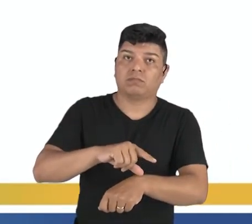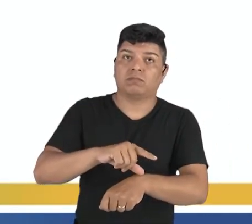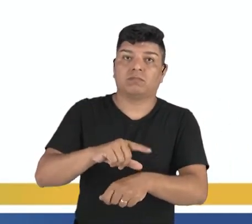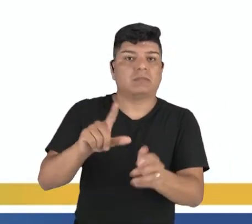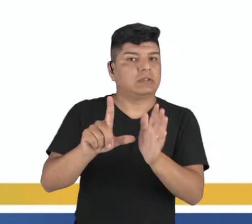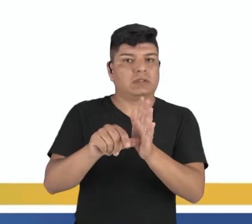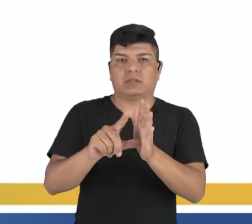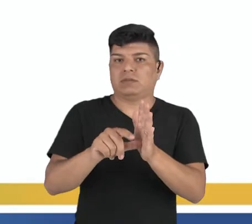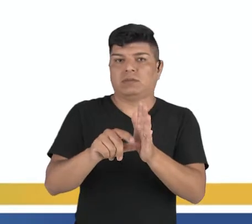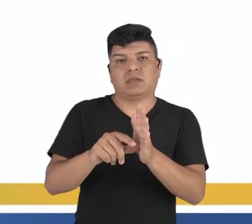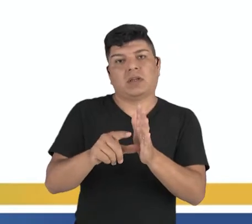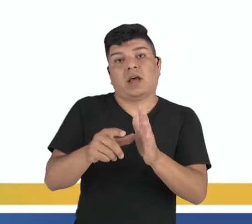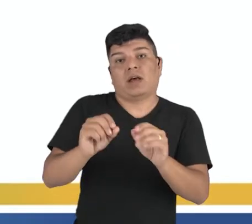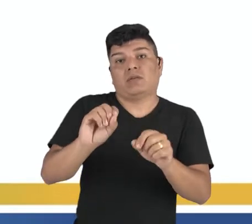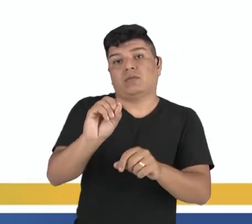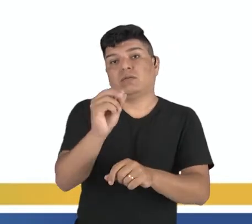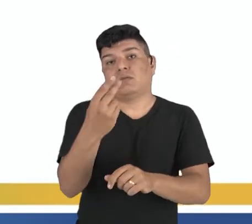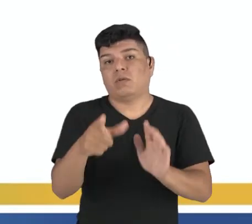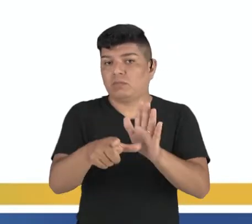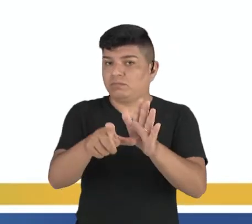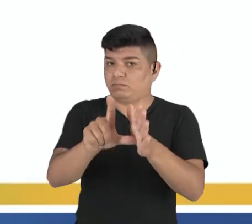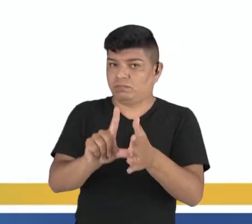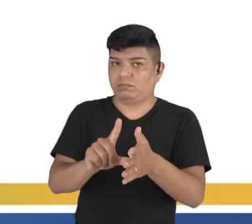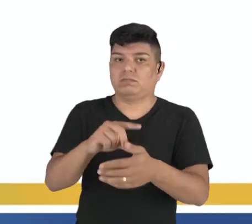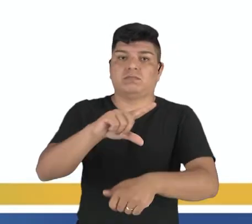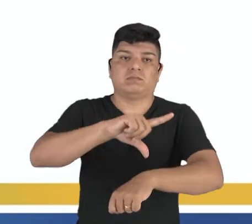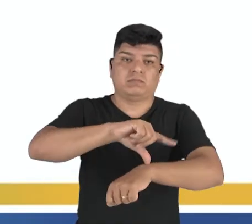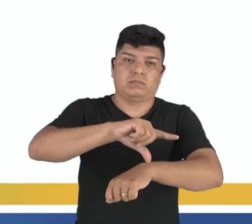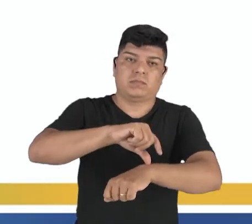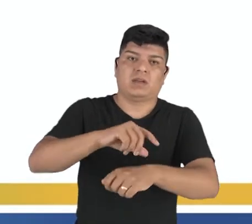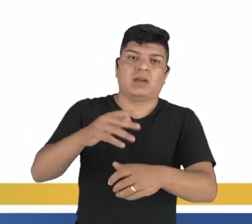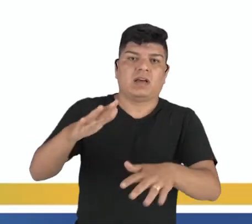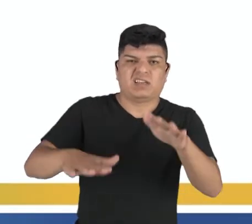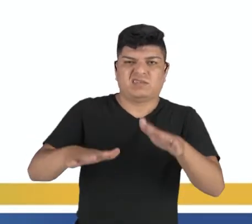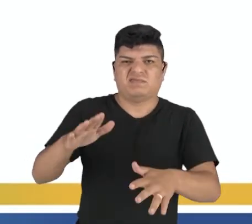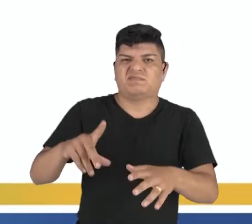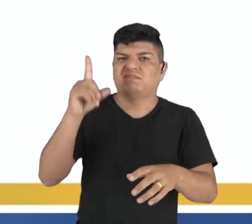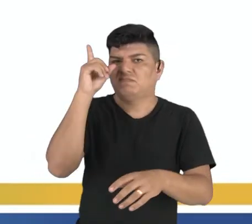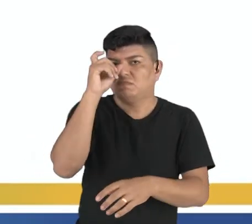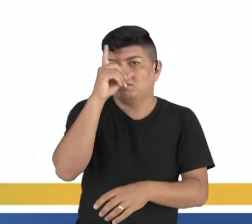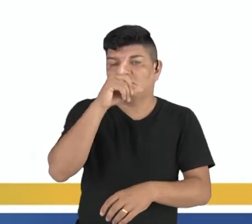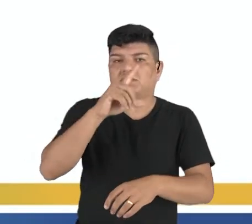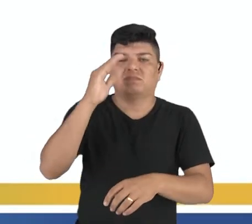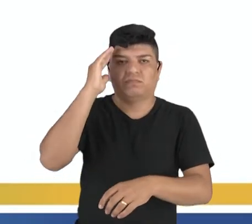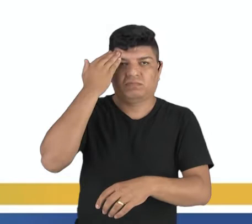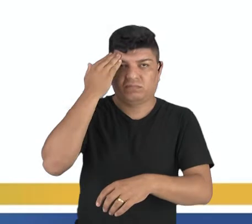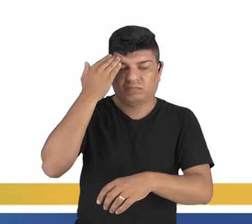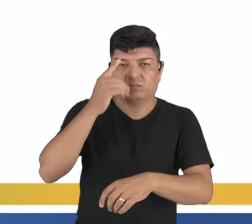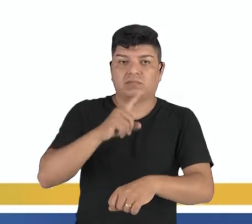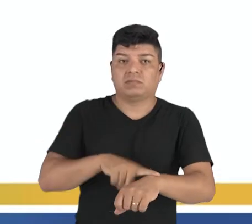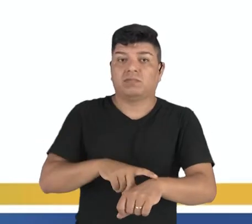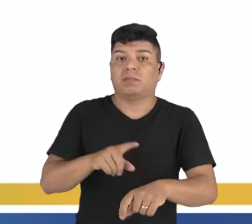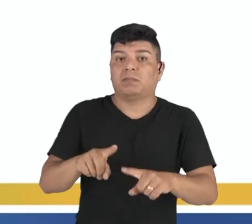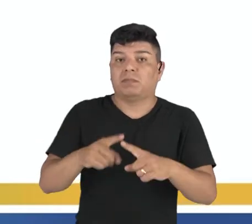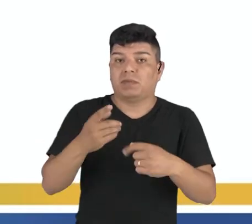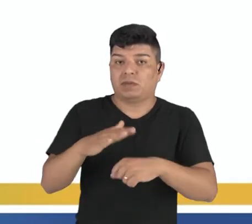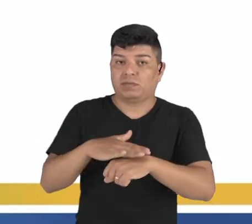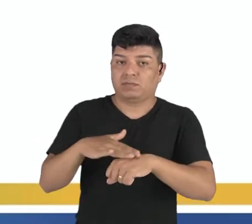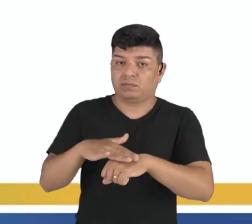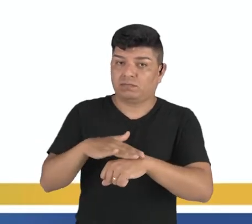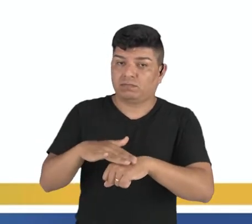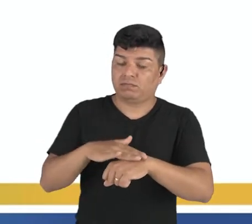não um atraso ou um adiantamento de horas que, de certo modo, atrapalhe a compreensão do tempo. Mas é uma discussão